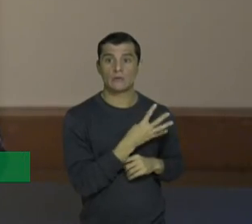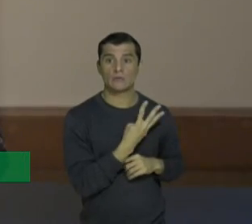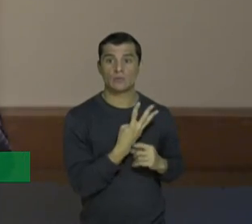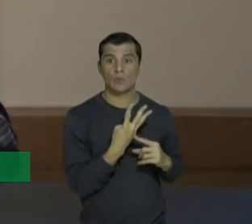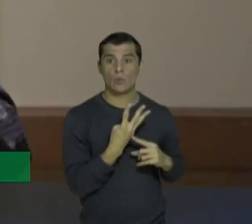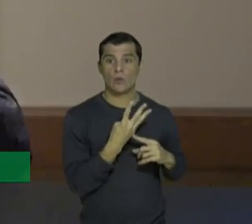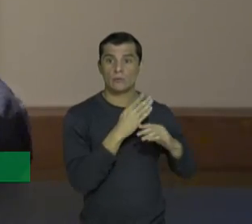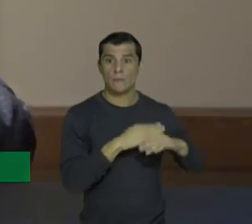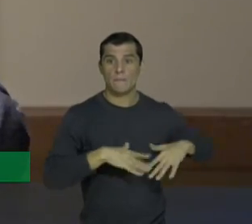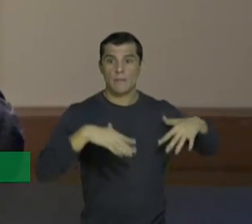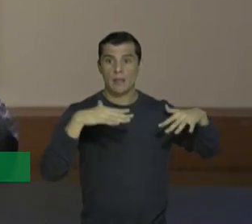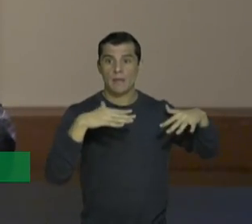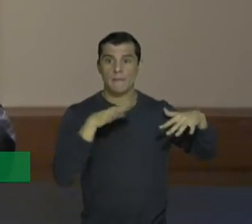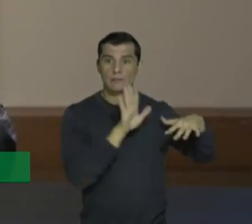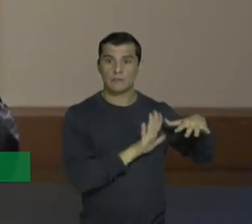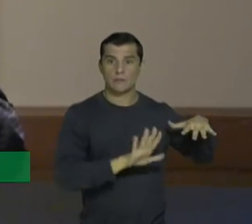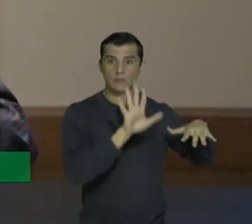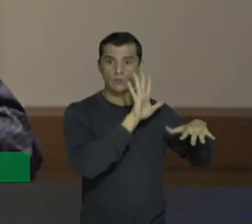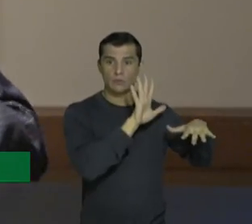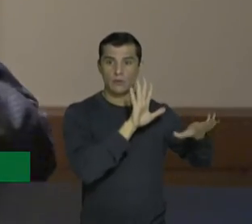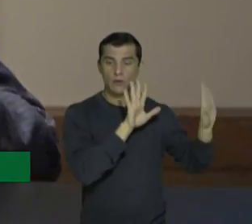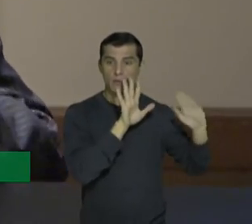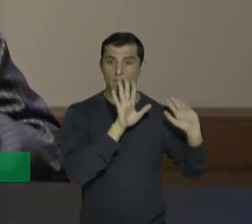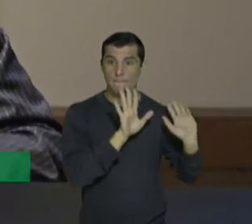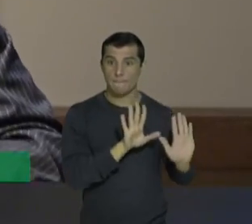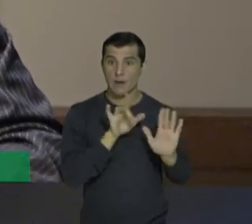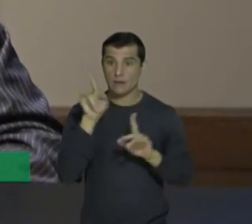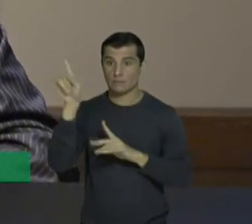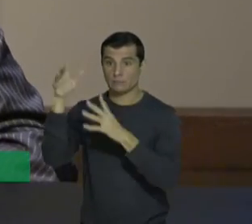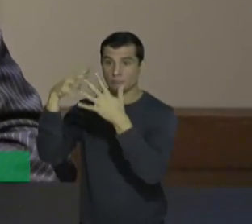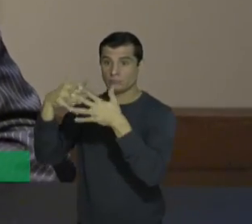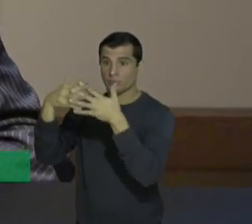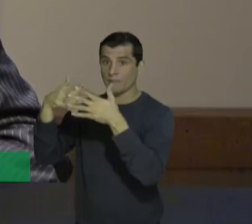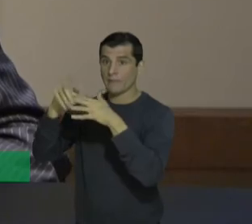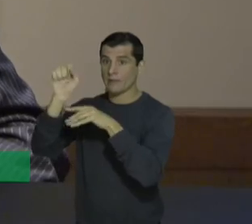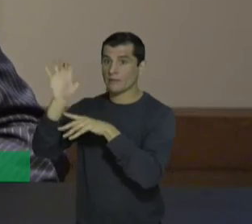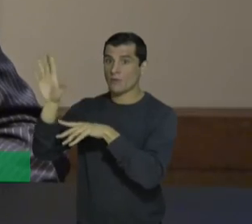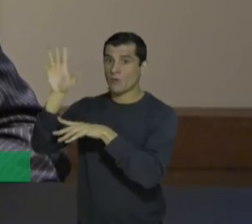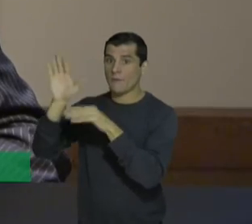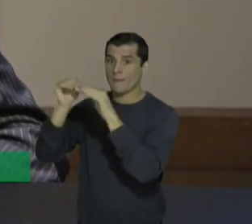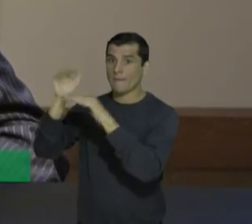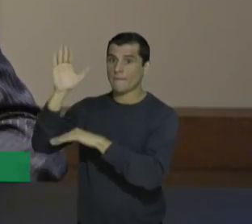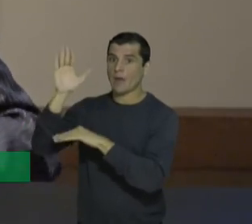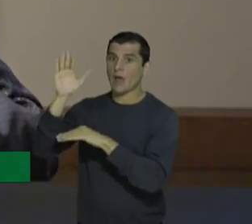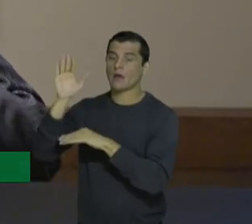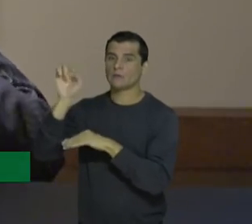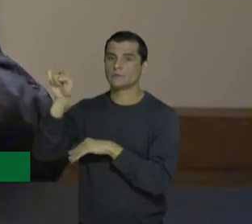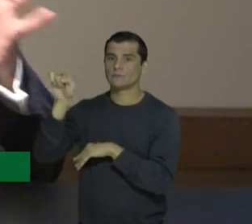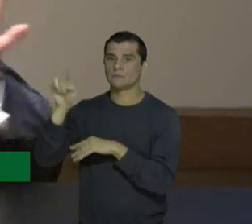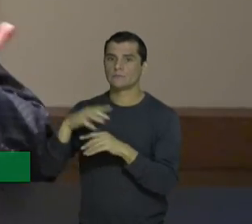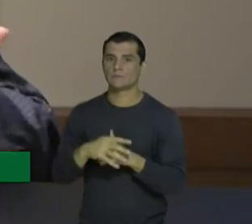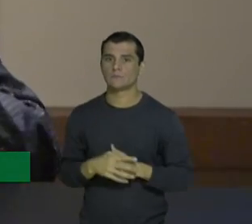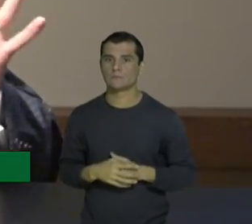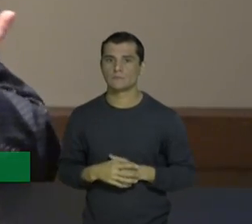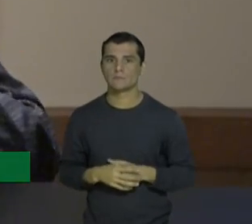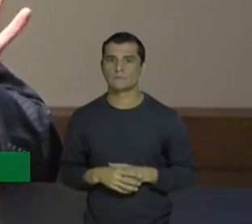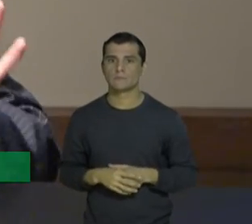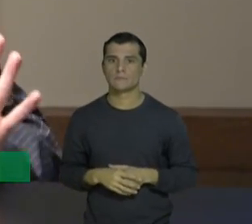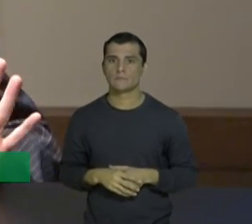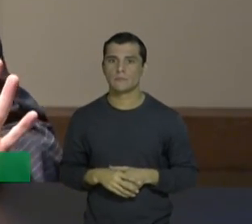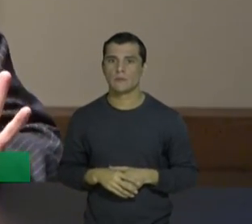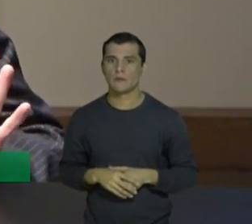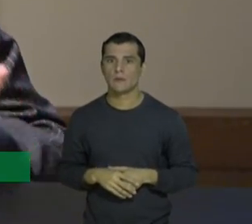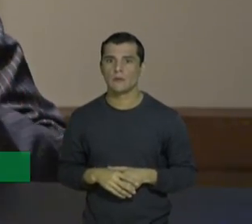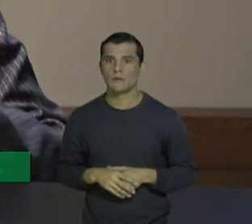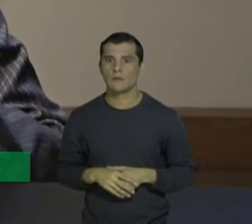nacionais ele é muito mais complicado e complexo na União Europeia eh e é de forma alguma